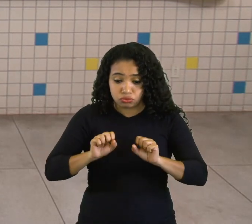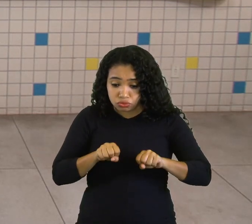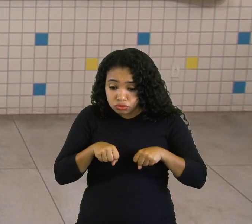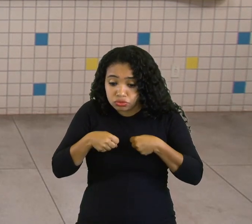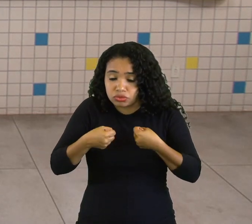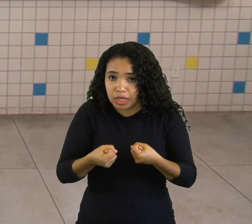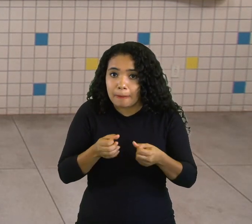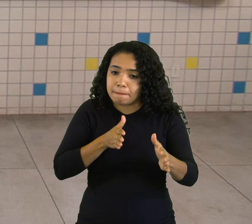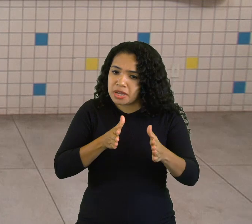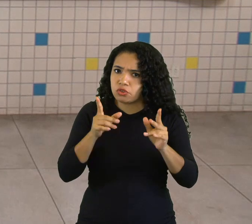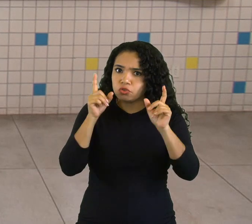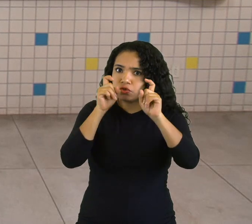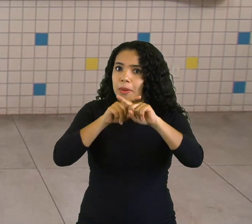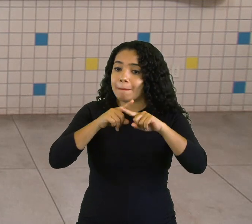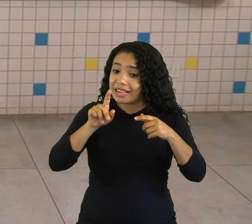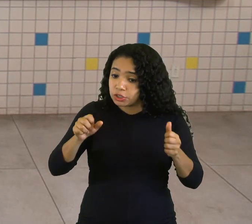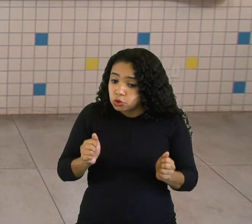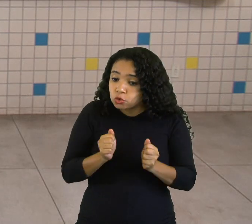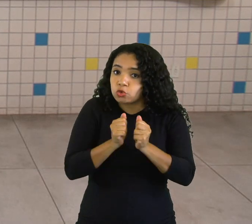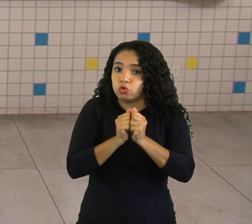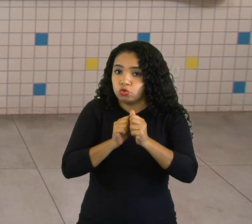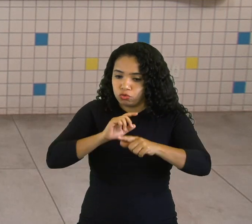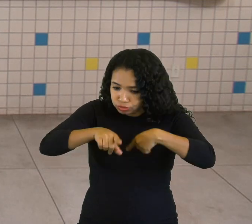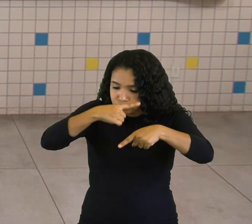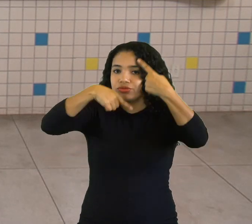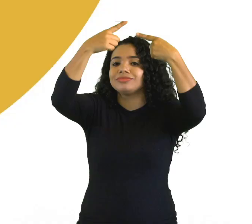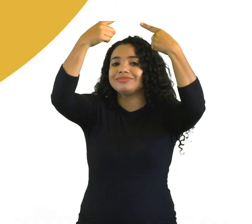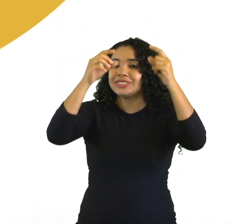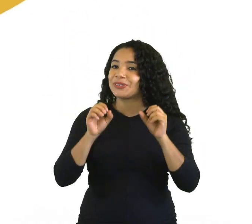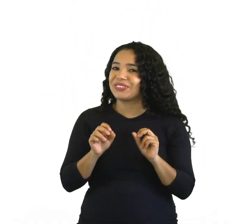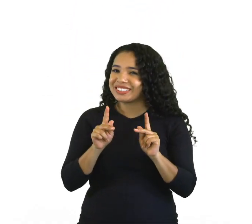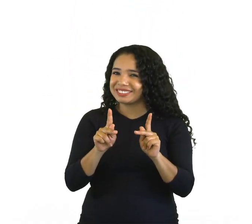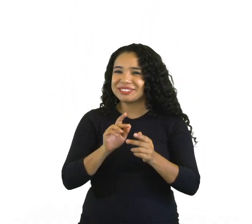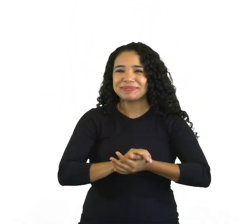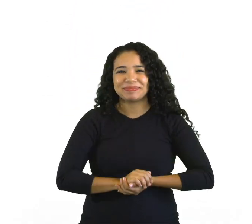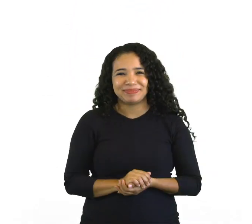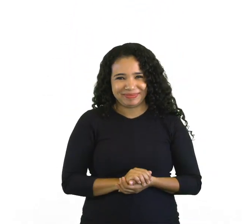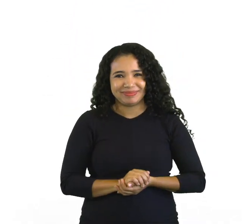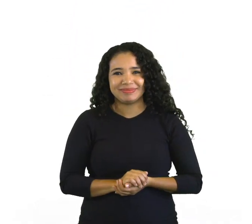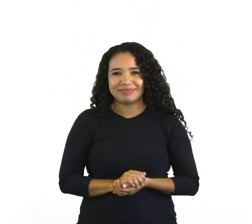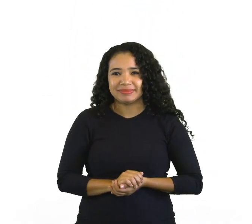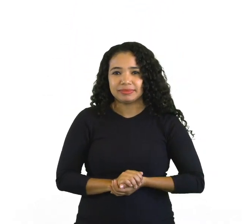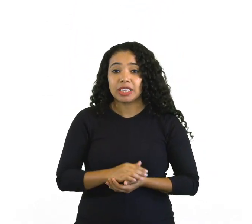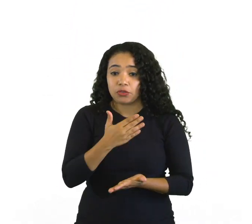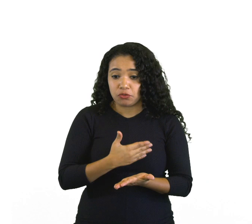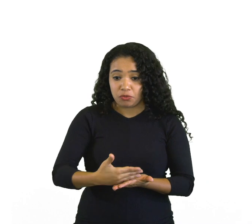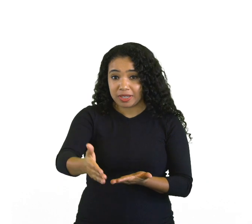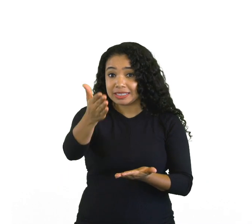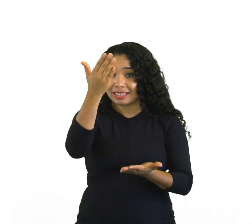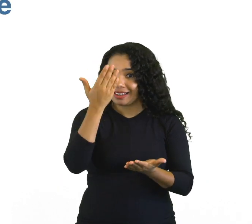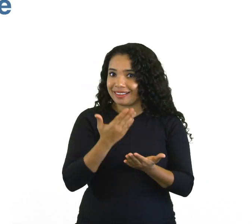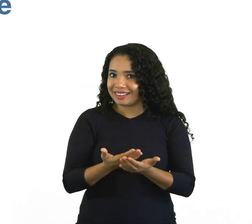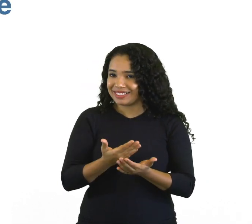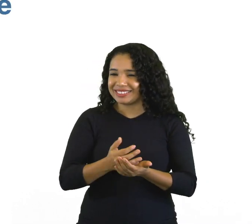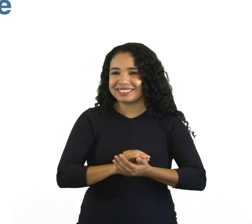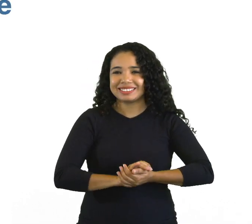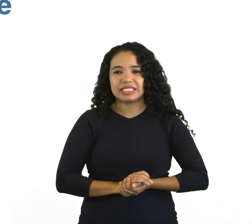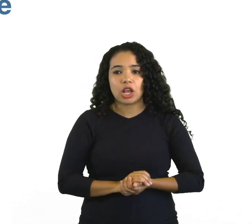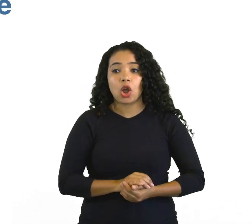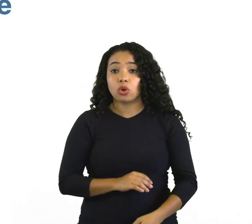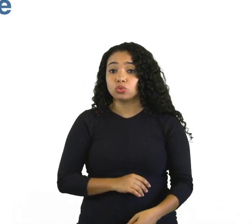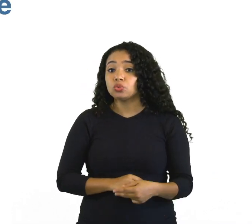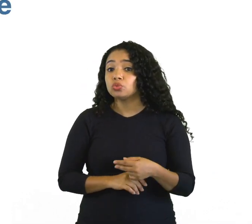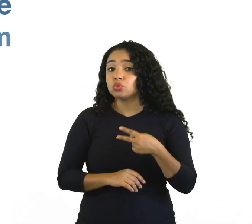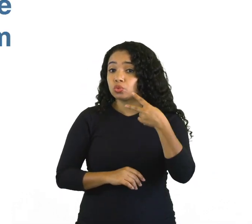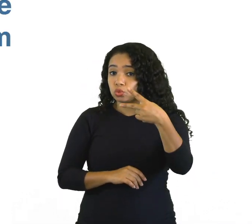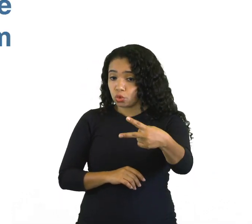gente tem que estar junto e superar, ok, galera? Let's go! Há duas maneiras a gente